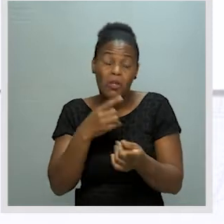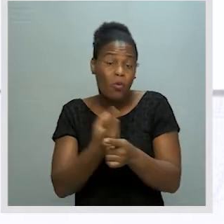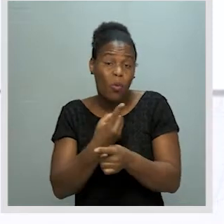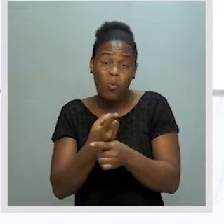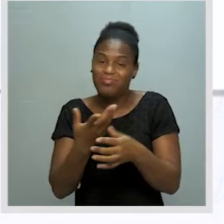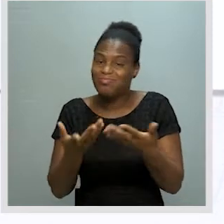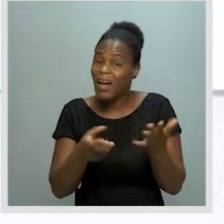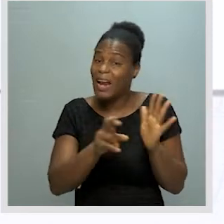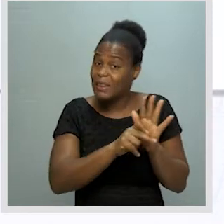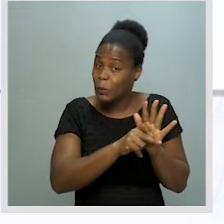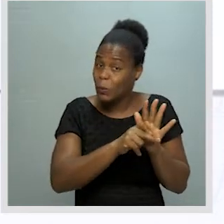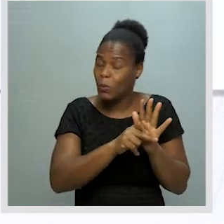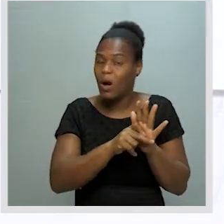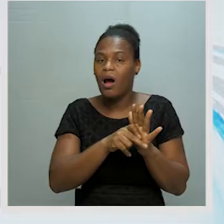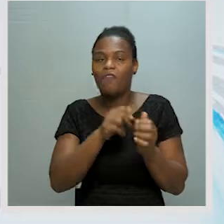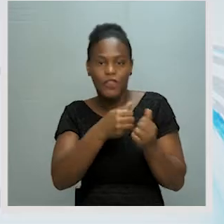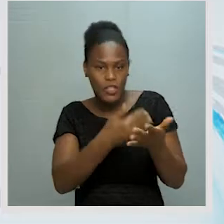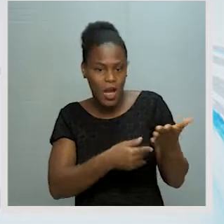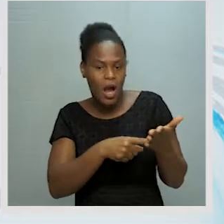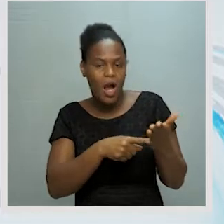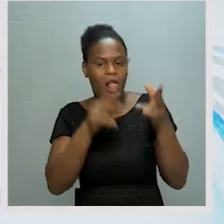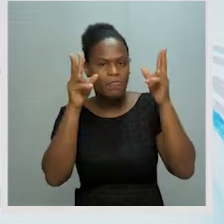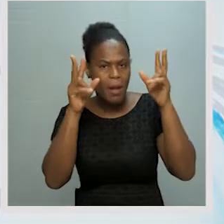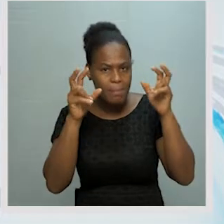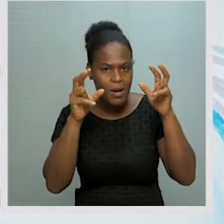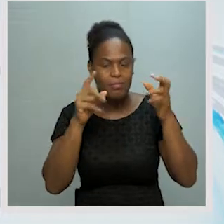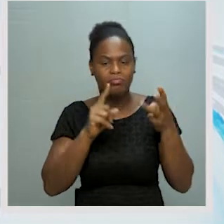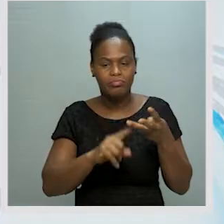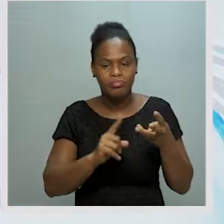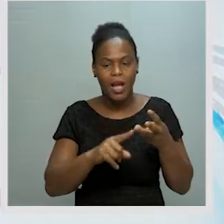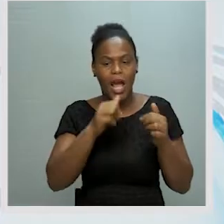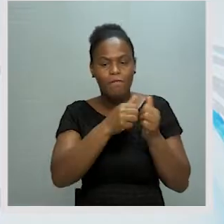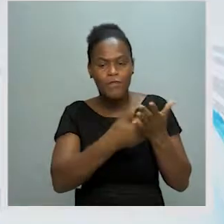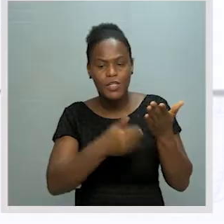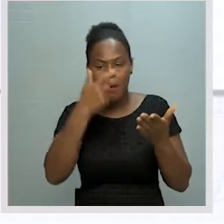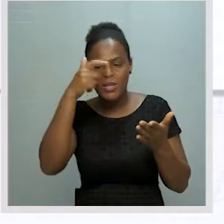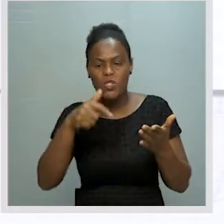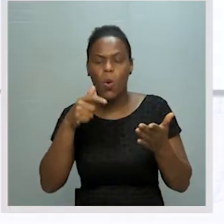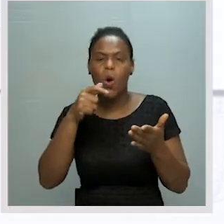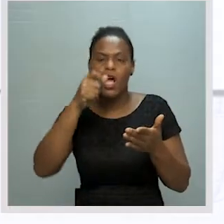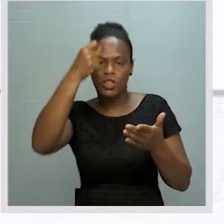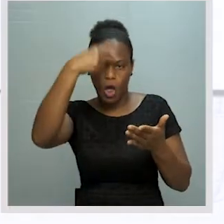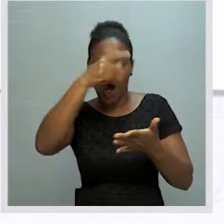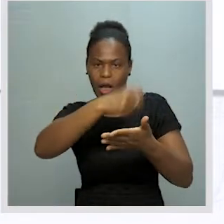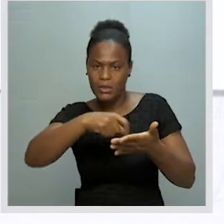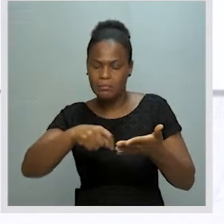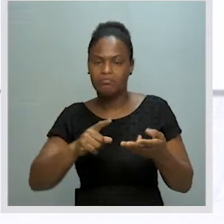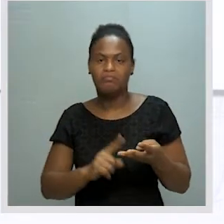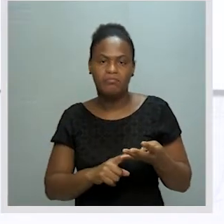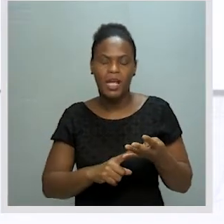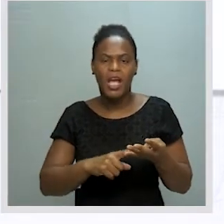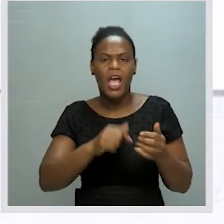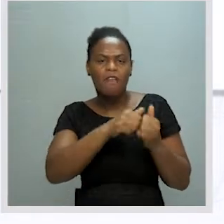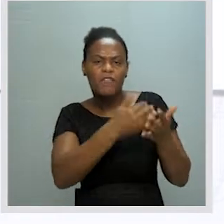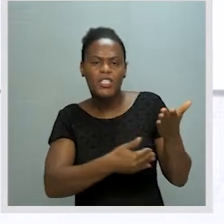artigos, fichas temáticas, existem fichas de autor, fichas de citações